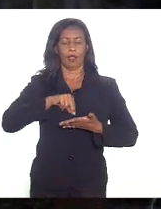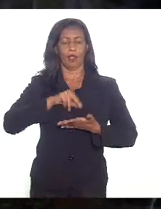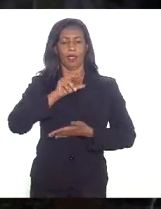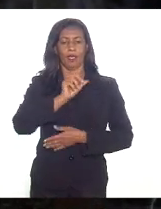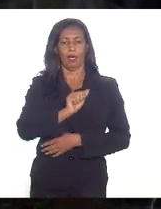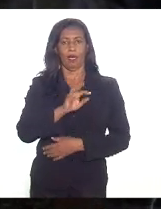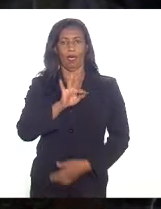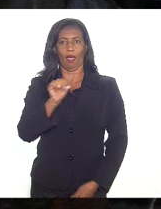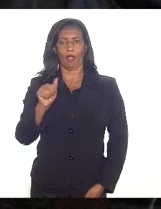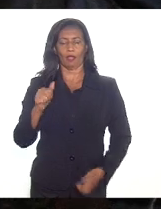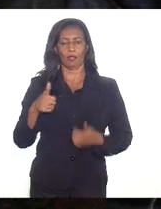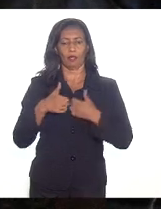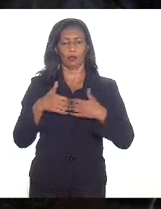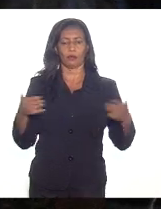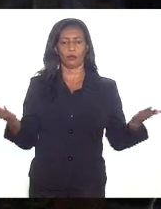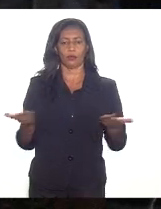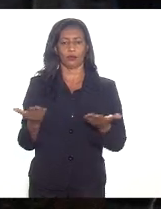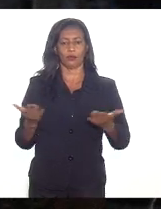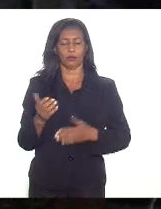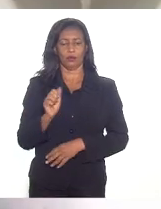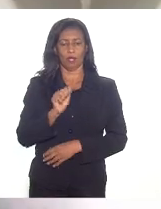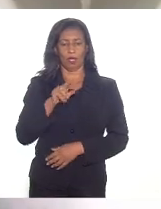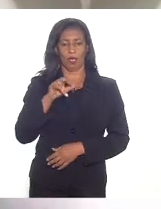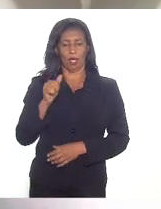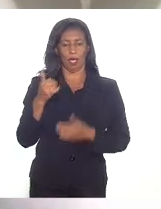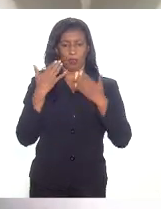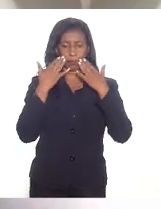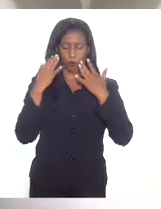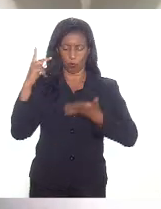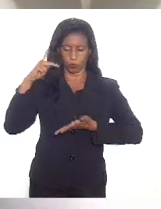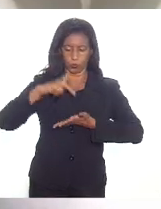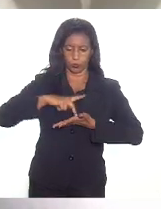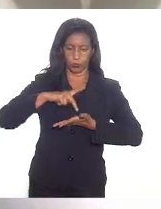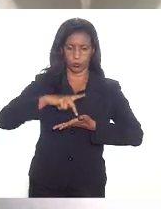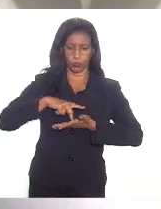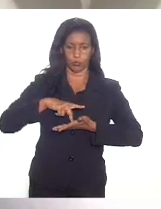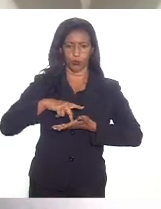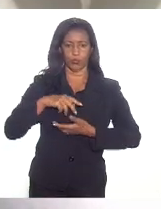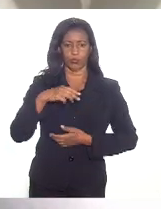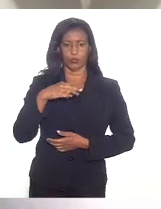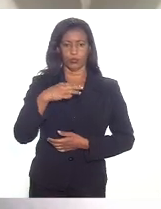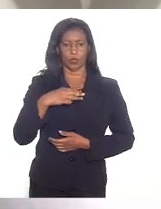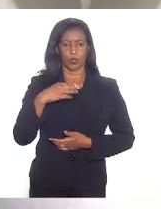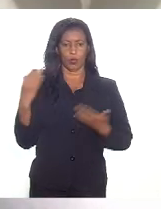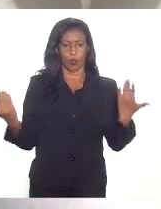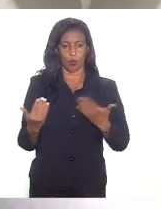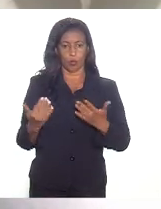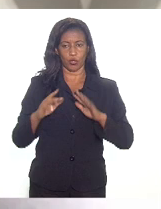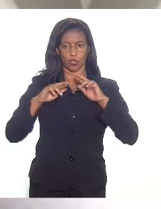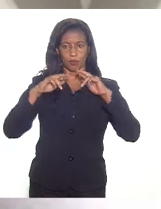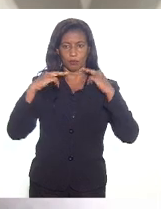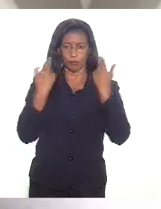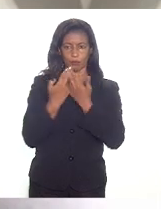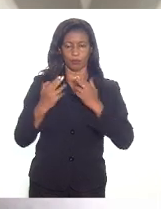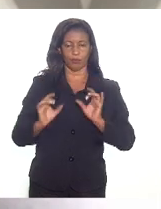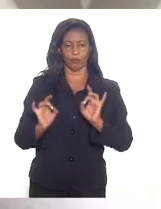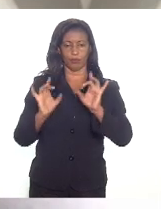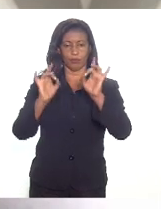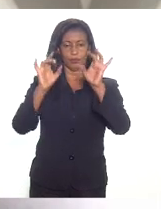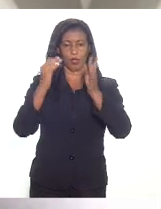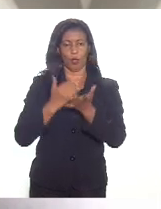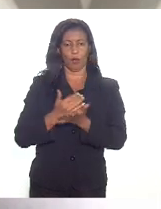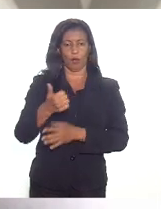anterior. A ata reflete com exatidão o ocorrido na 30ª sessão ordinária, que, iniciada